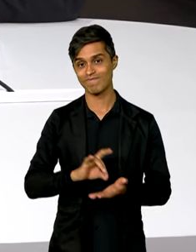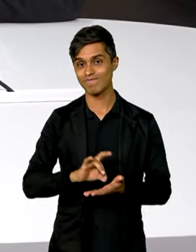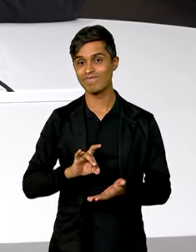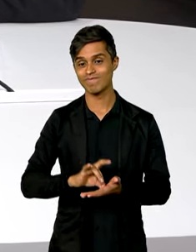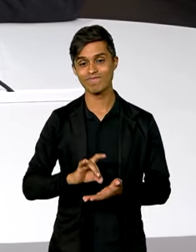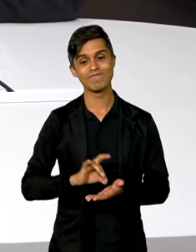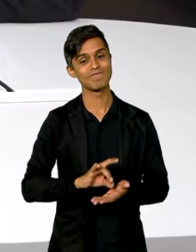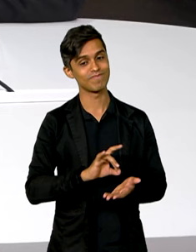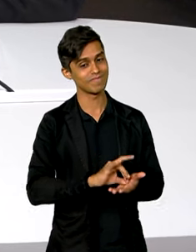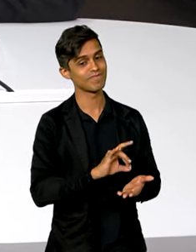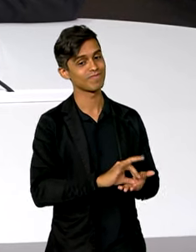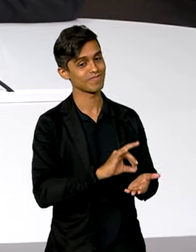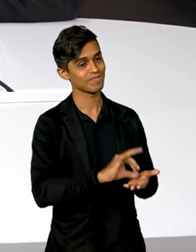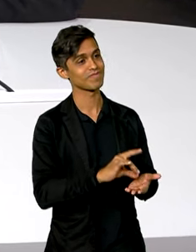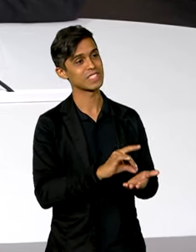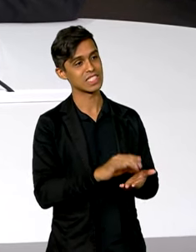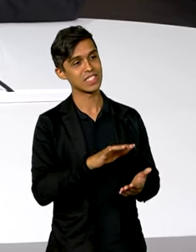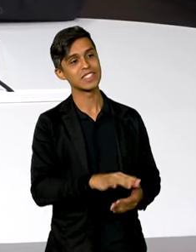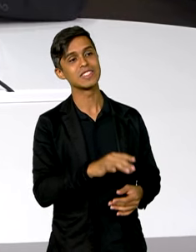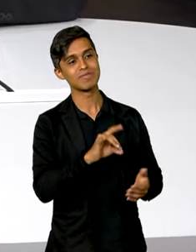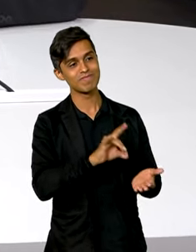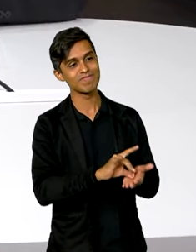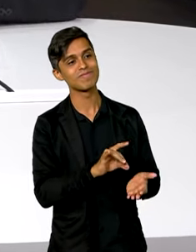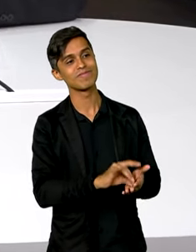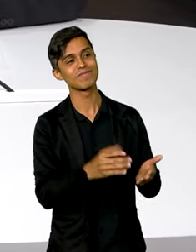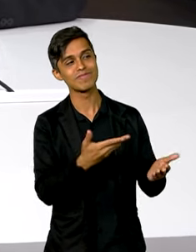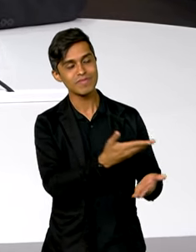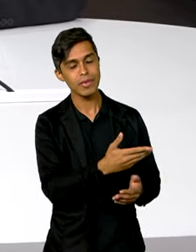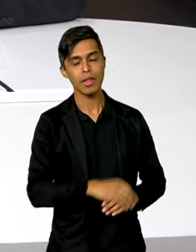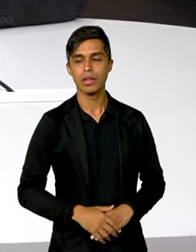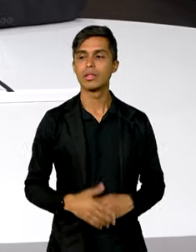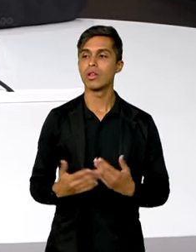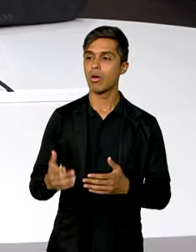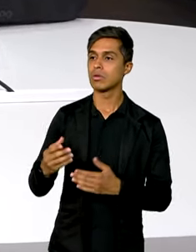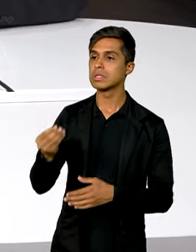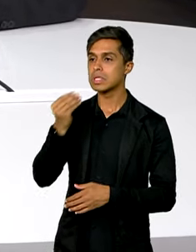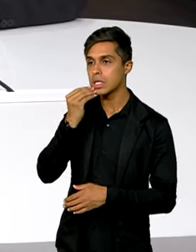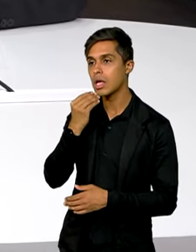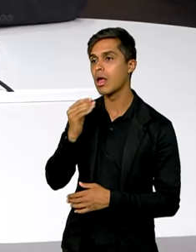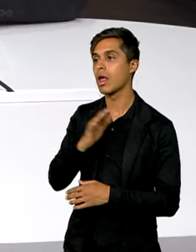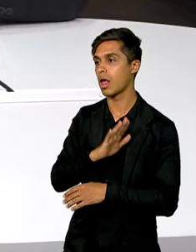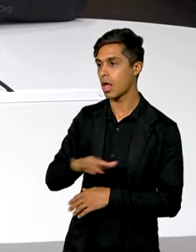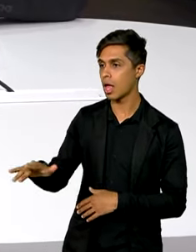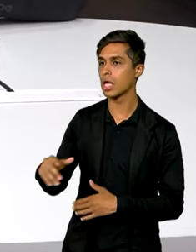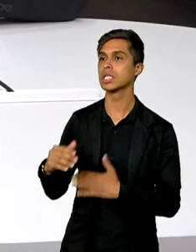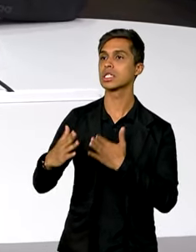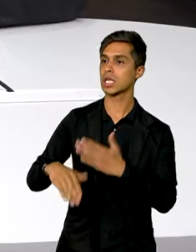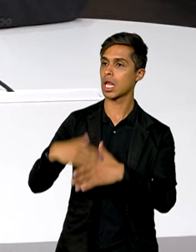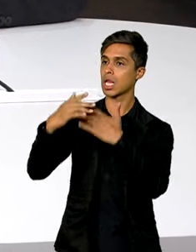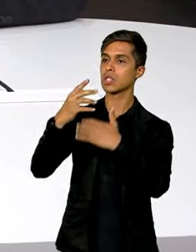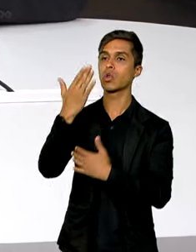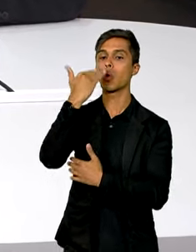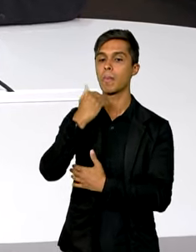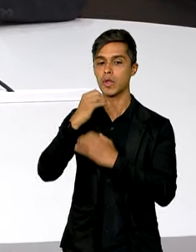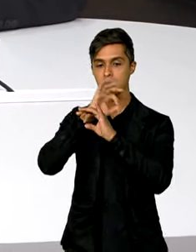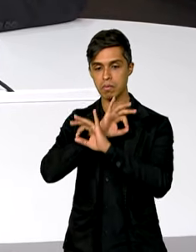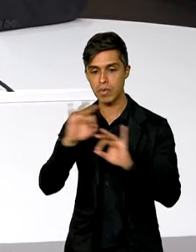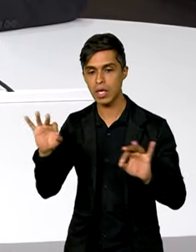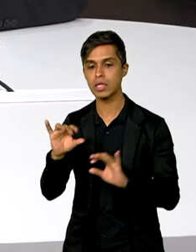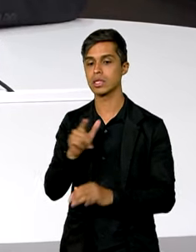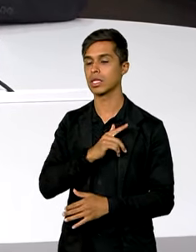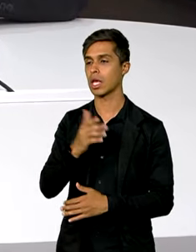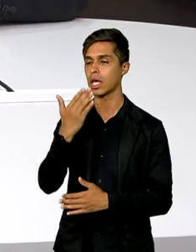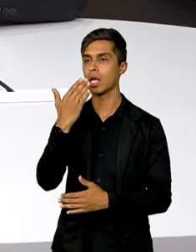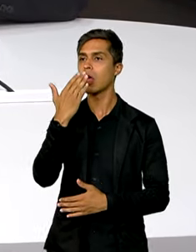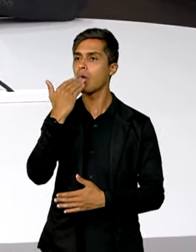É justamente sobre isso, né, ministro? É isso, é fazer com que as nossas crianças cresçam se alimentando bem, com alimentos